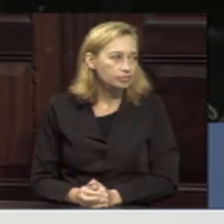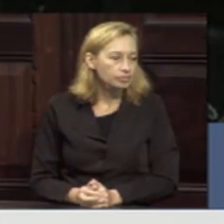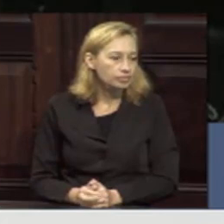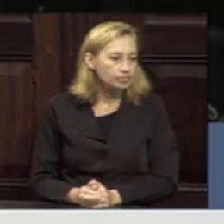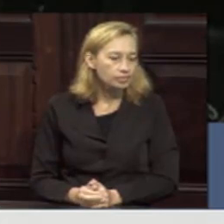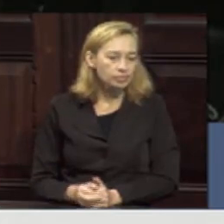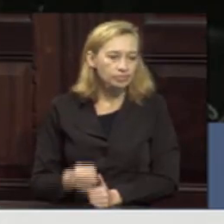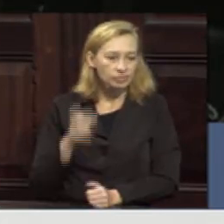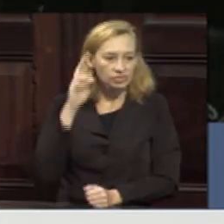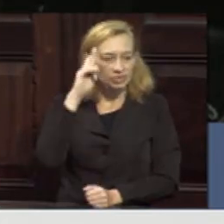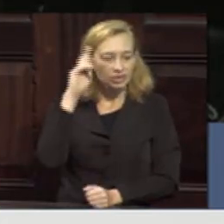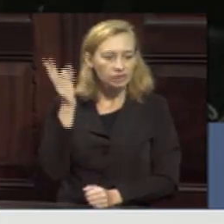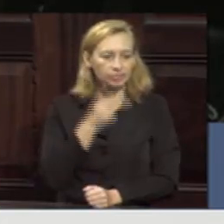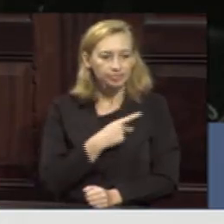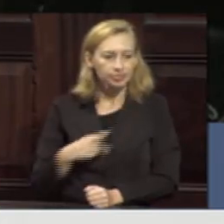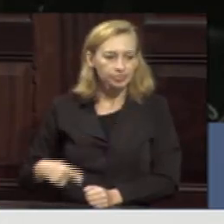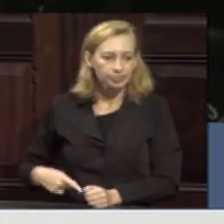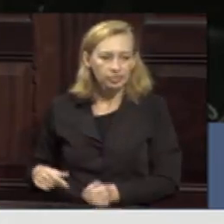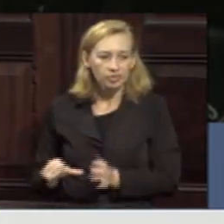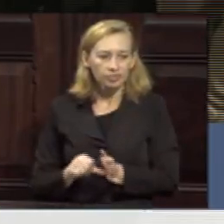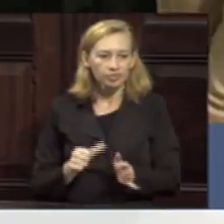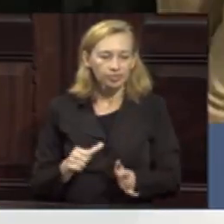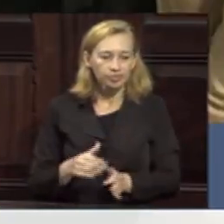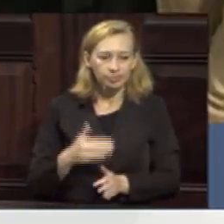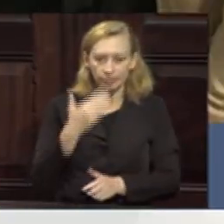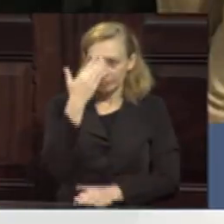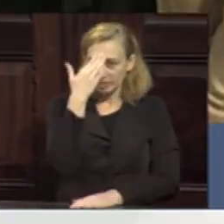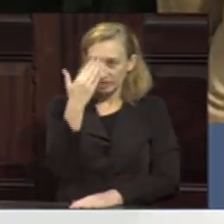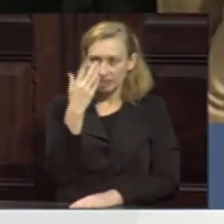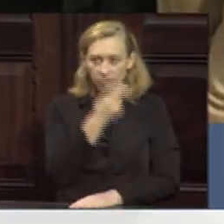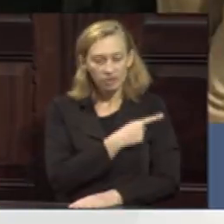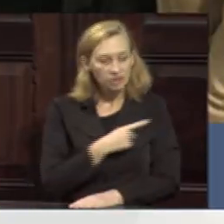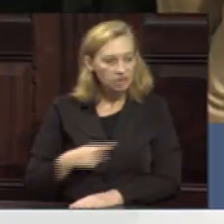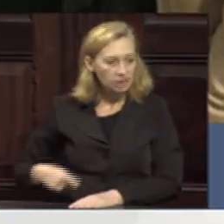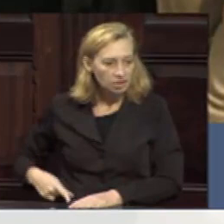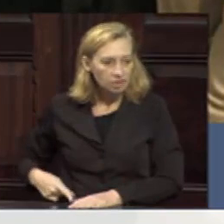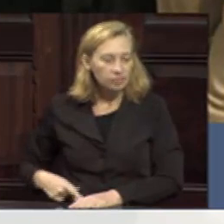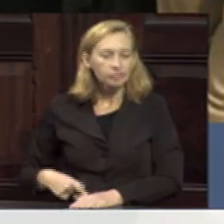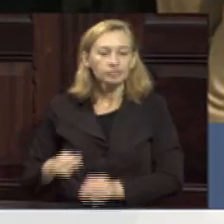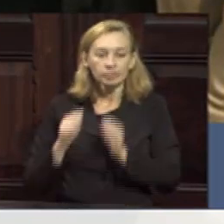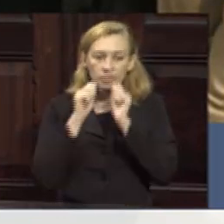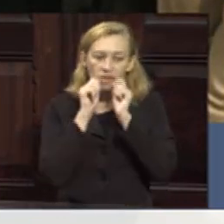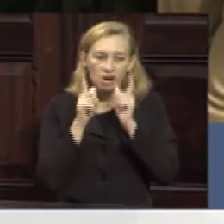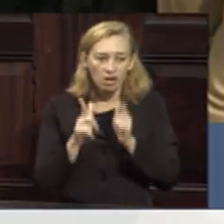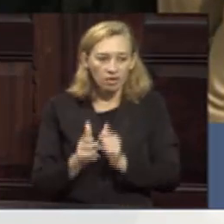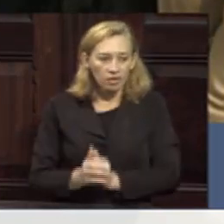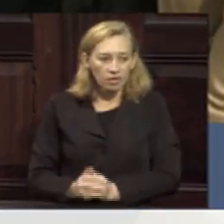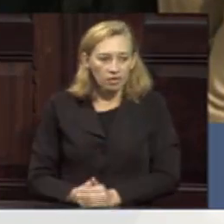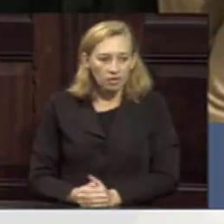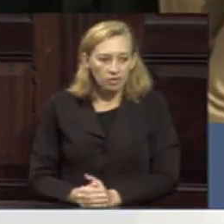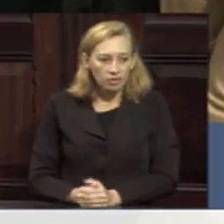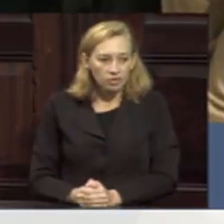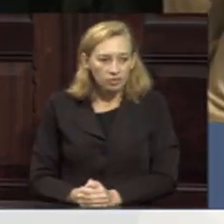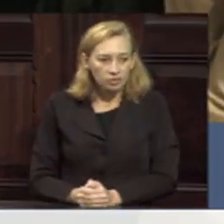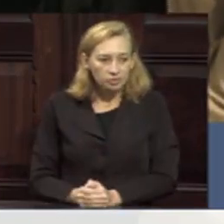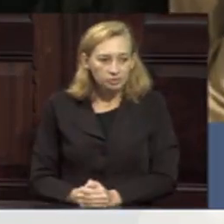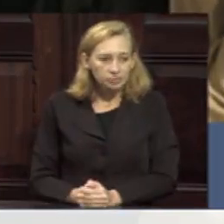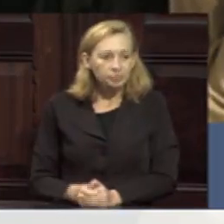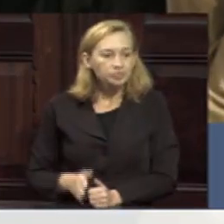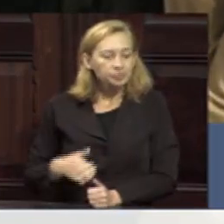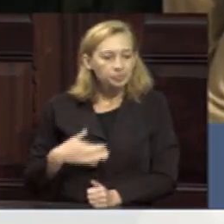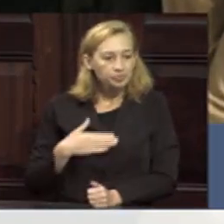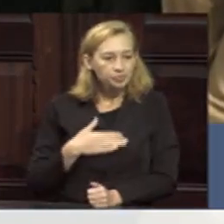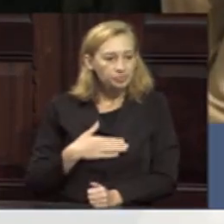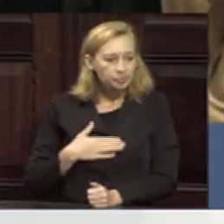Senhora presidente, primeiro eu queria agradecer ao presidente da casa, porque eu postei no Zap dos deputados